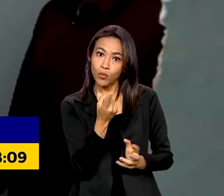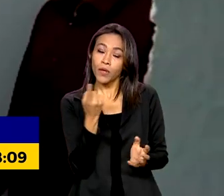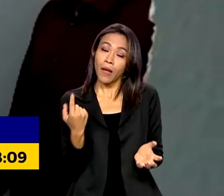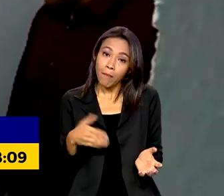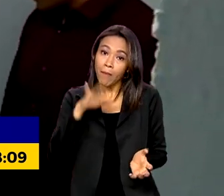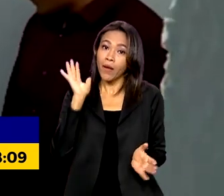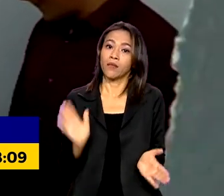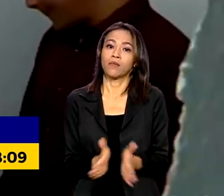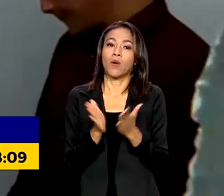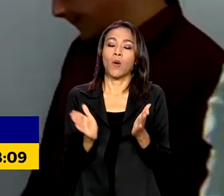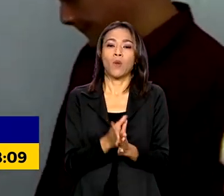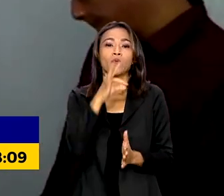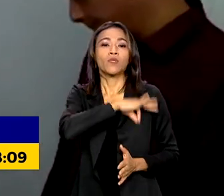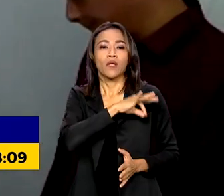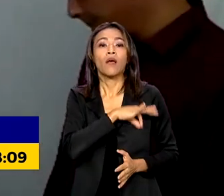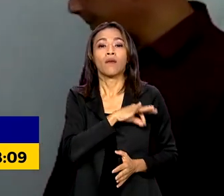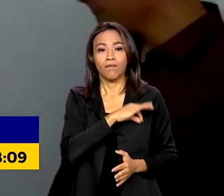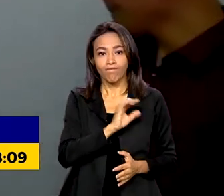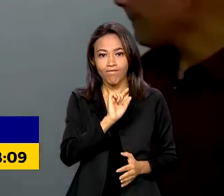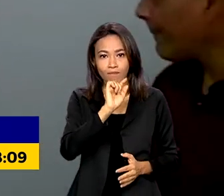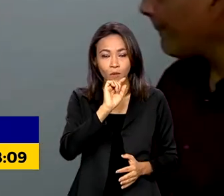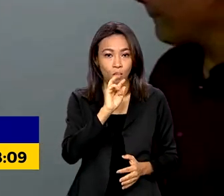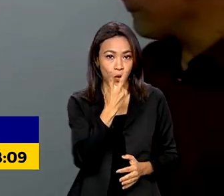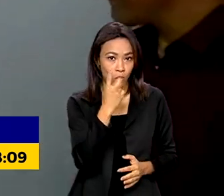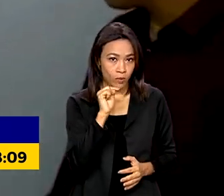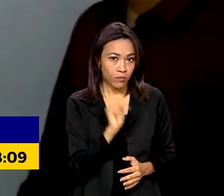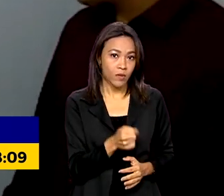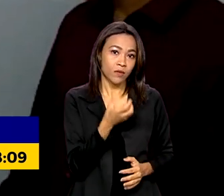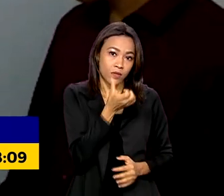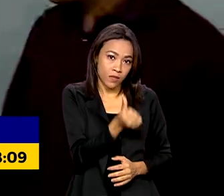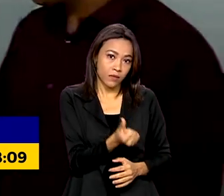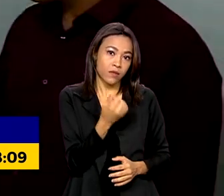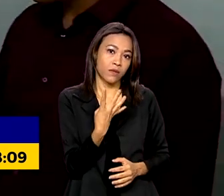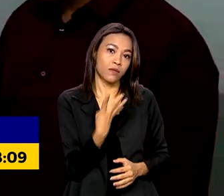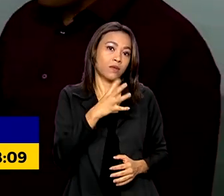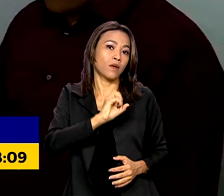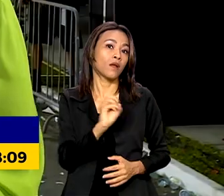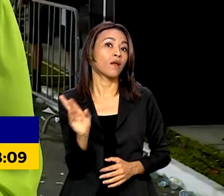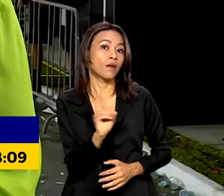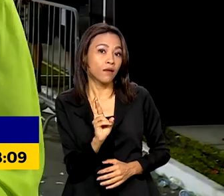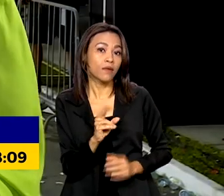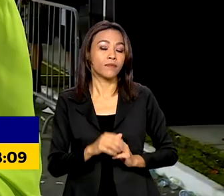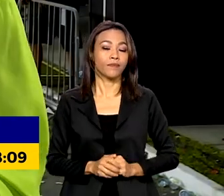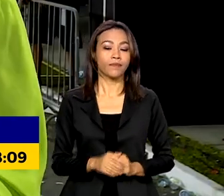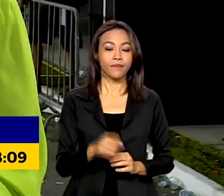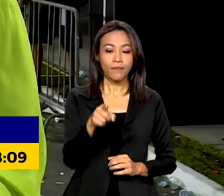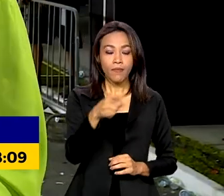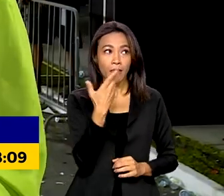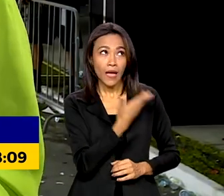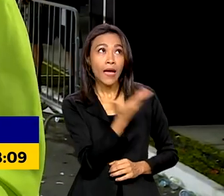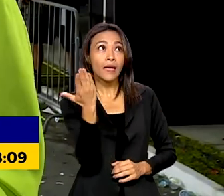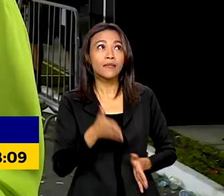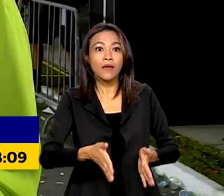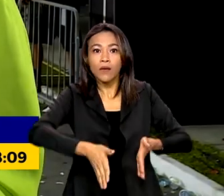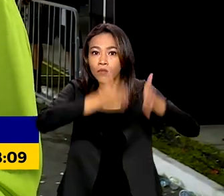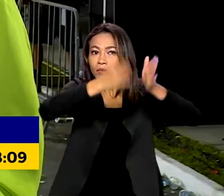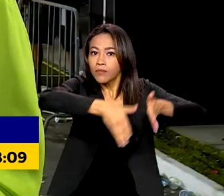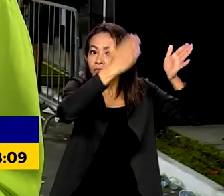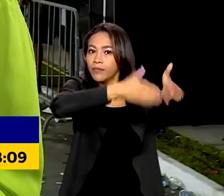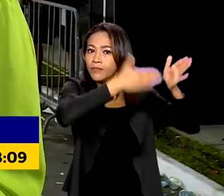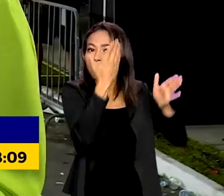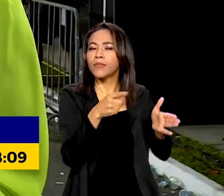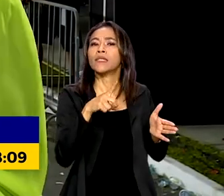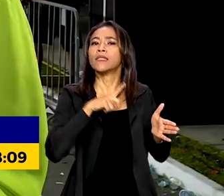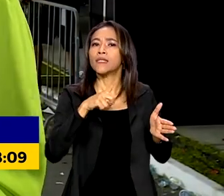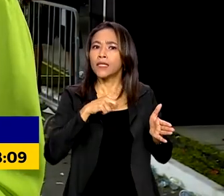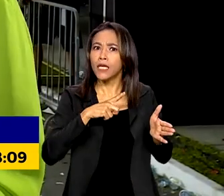que tem renda bruta mensal de até R$ 2.640. O residencial Cidade Jardim 5